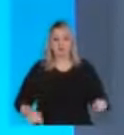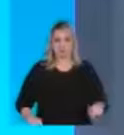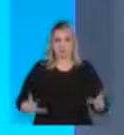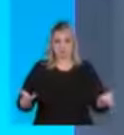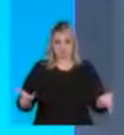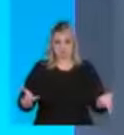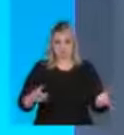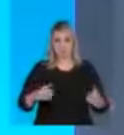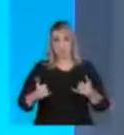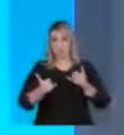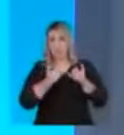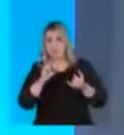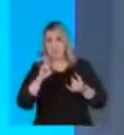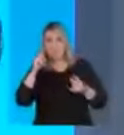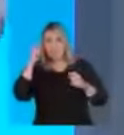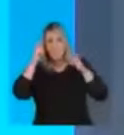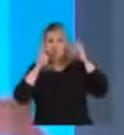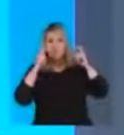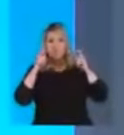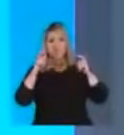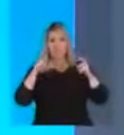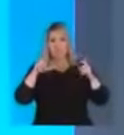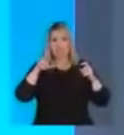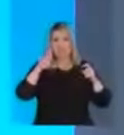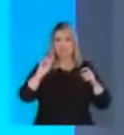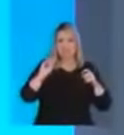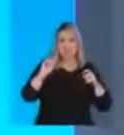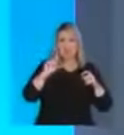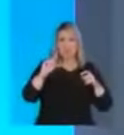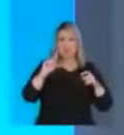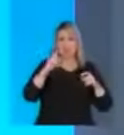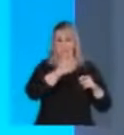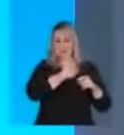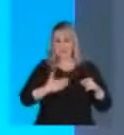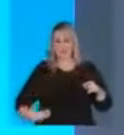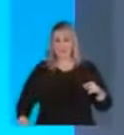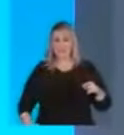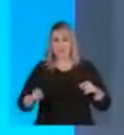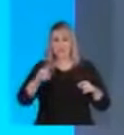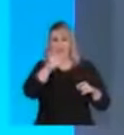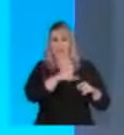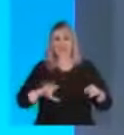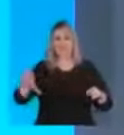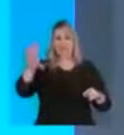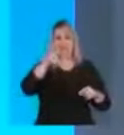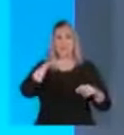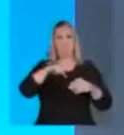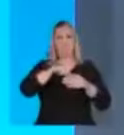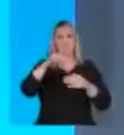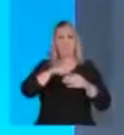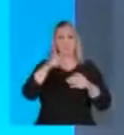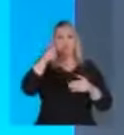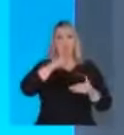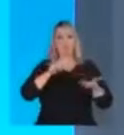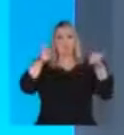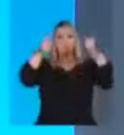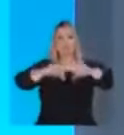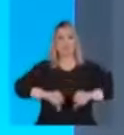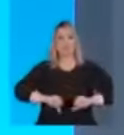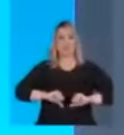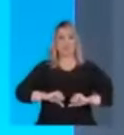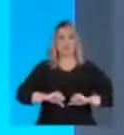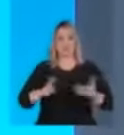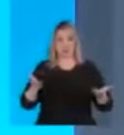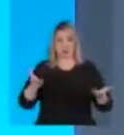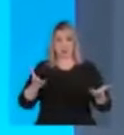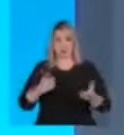essa não é uma preocupação nem da cidade do Rio nem do governo federal e nem do governo estadual que o PMDB conseguiu falir nesse